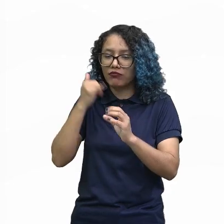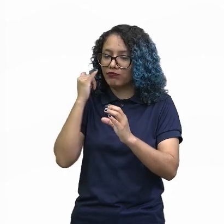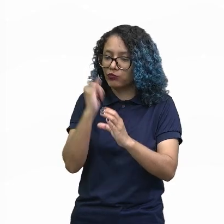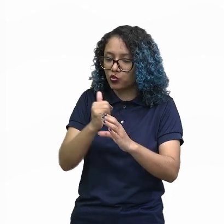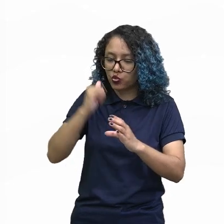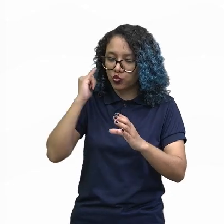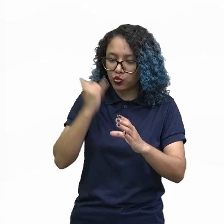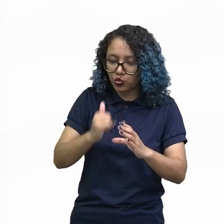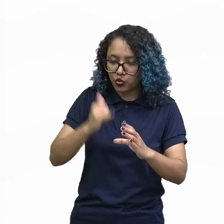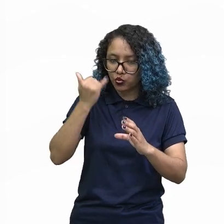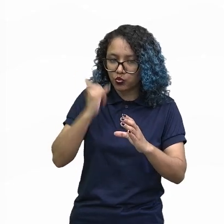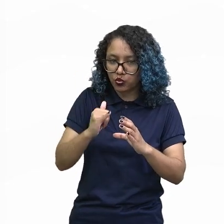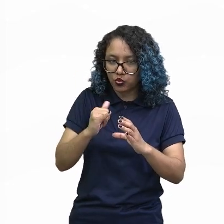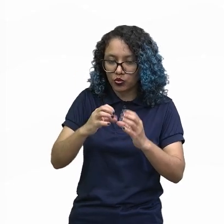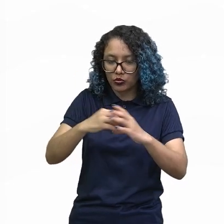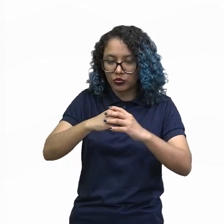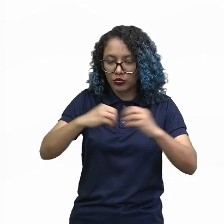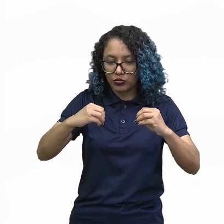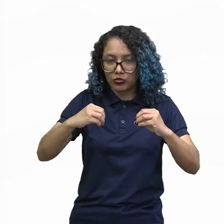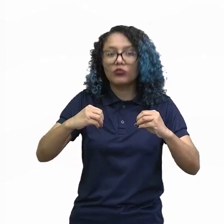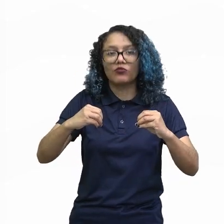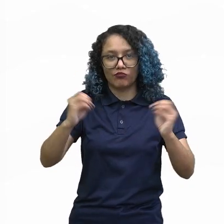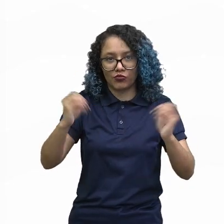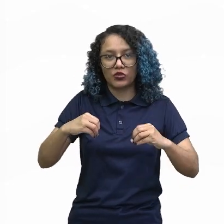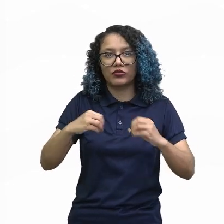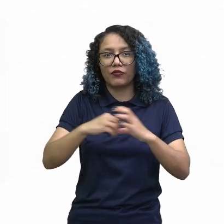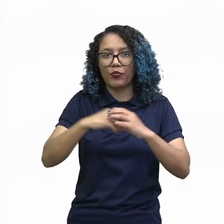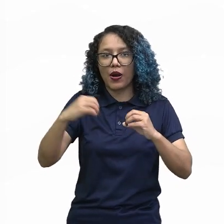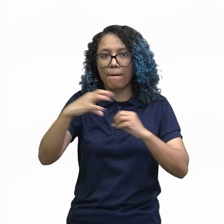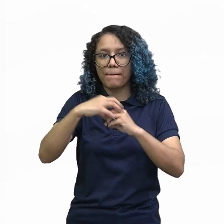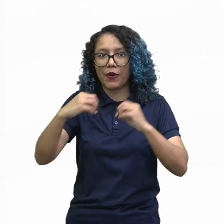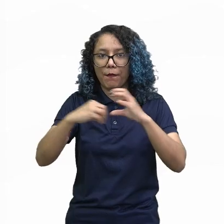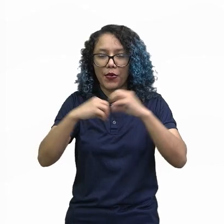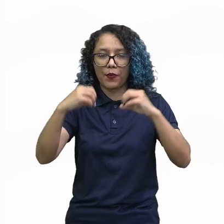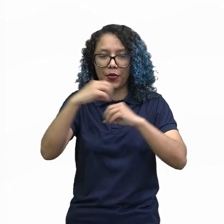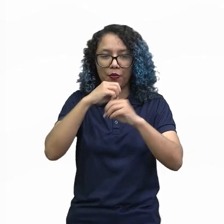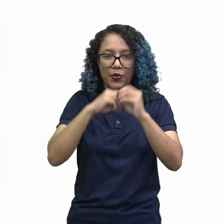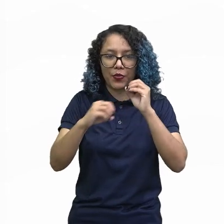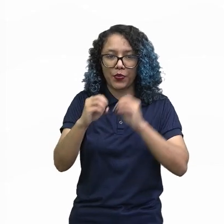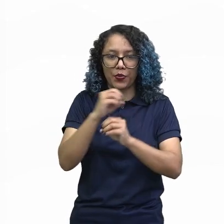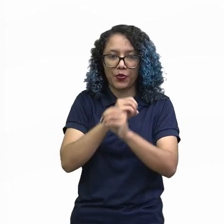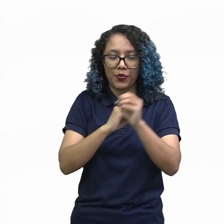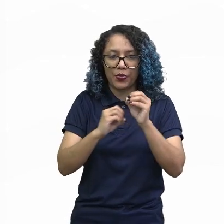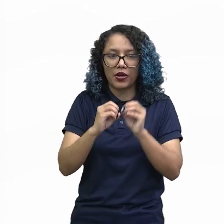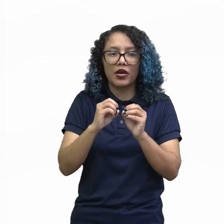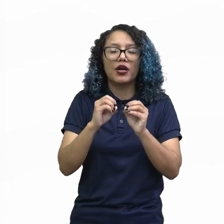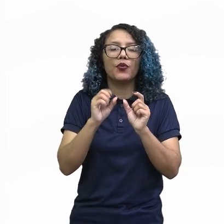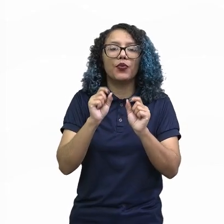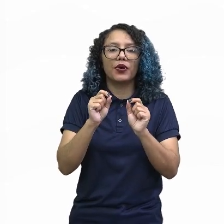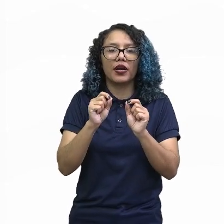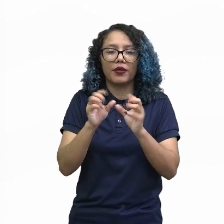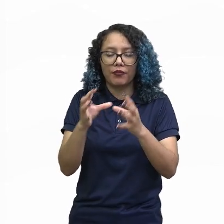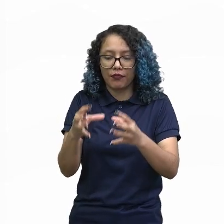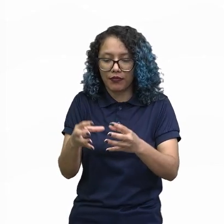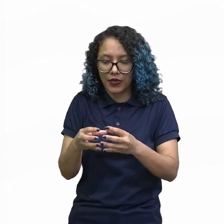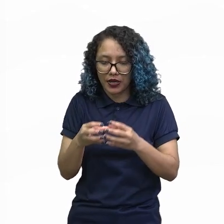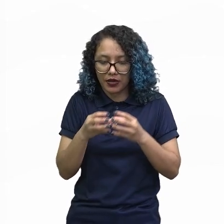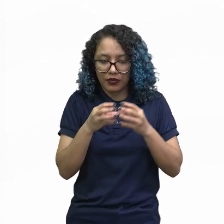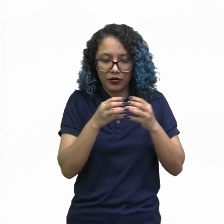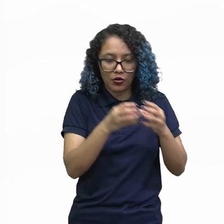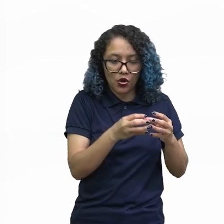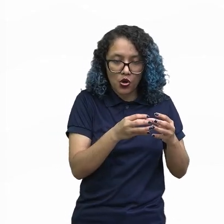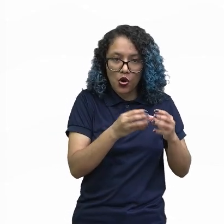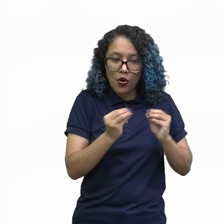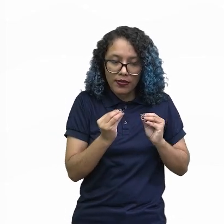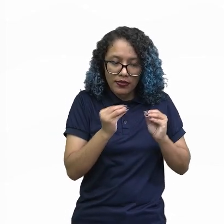elétrica, que provoca a divisão das células. E aí acontece, então, o transplante dessas células para uma outra ovelha,